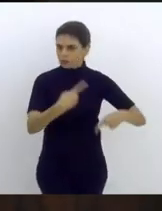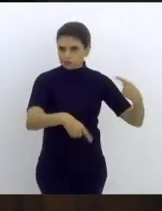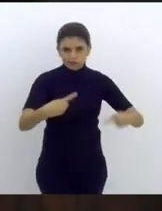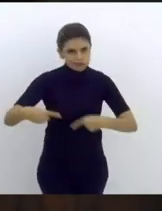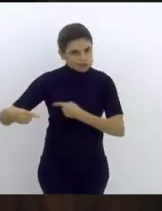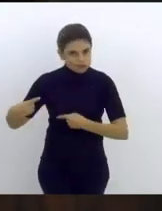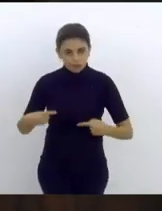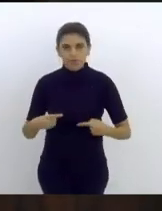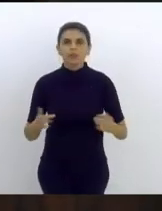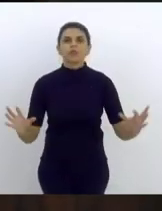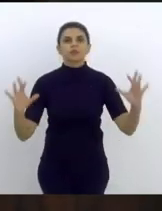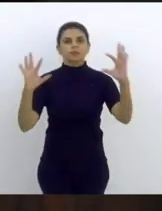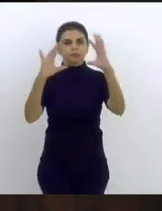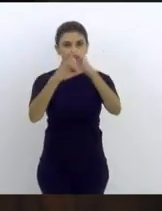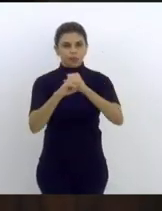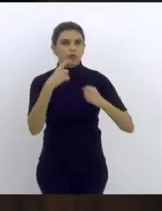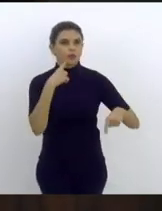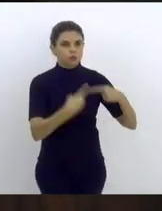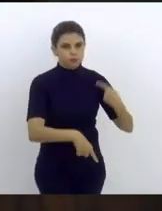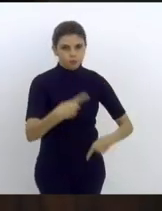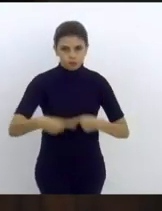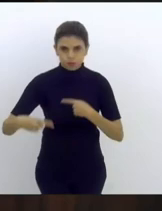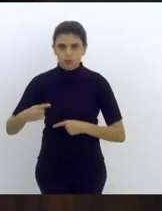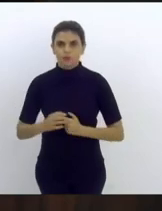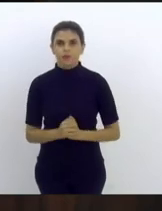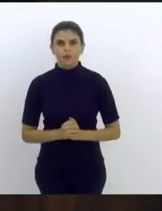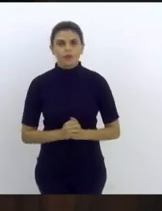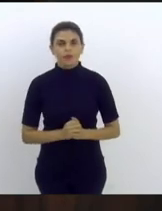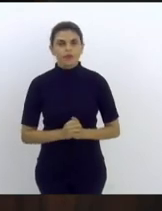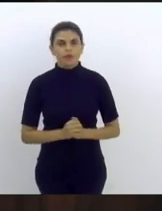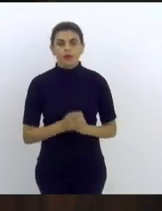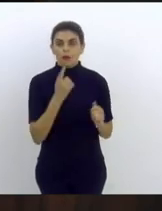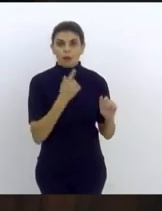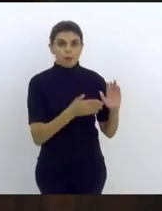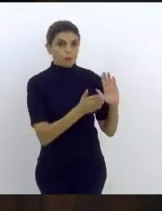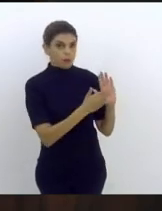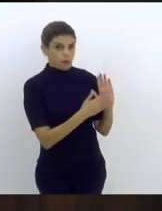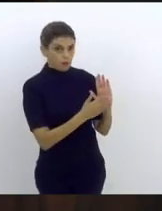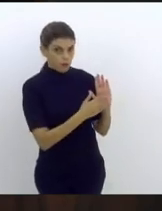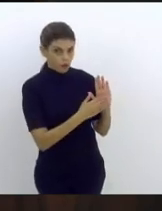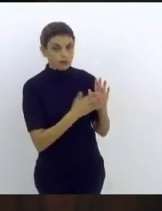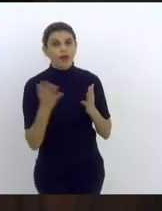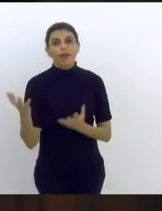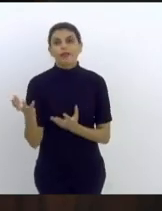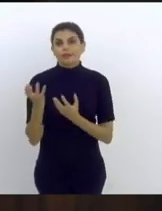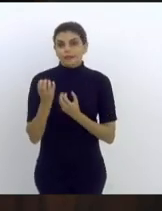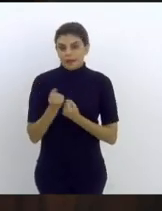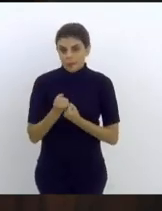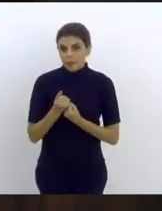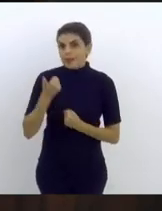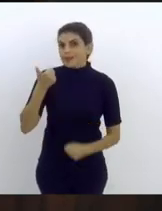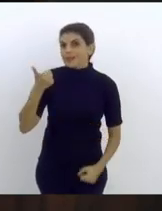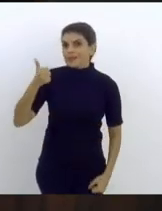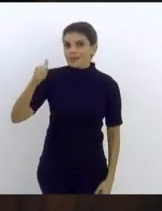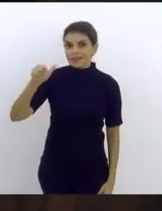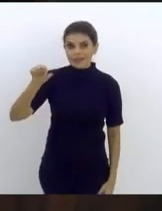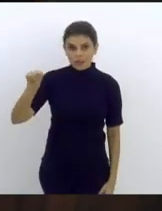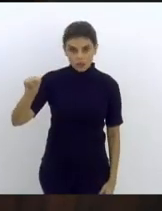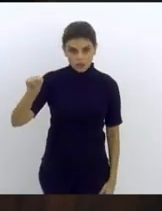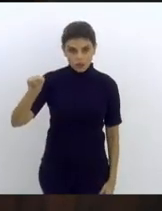discutir encerrada discussão apresente proposta recebeu 18